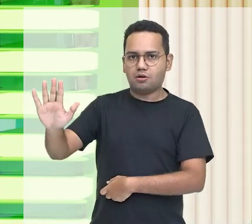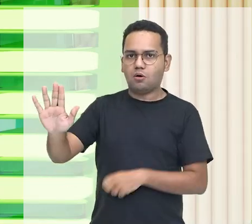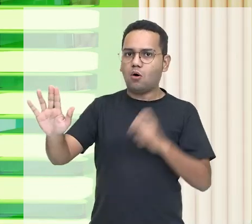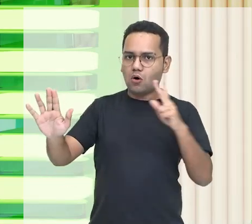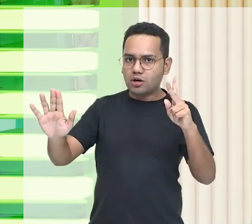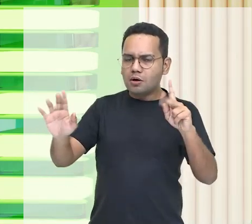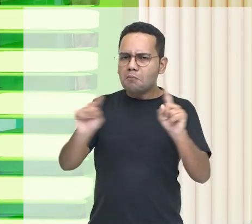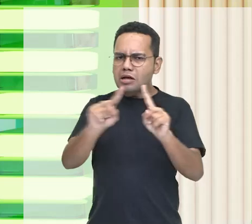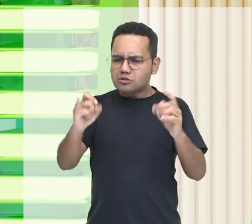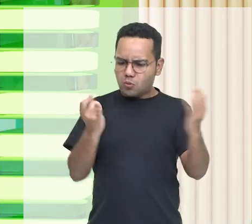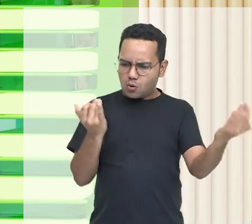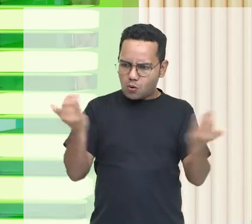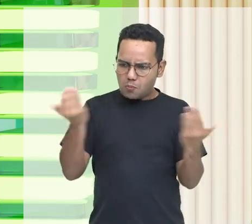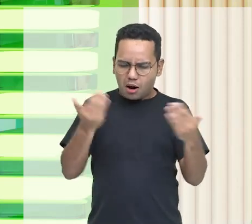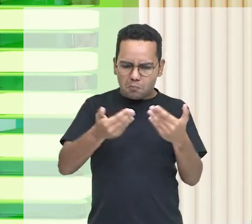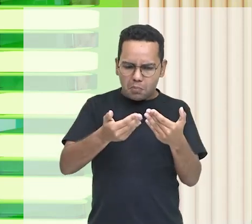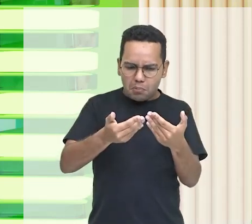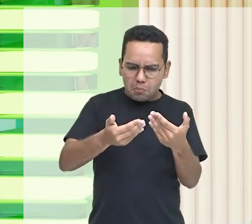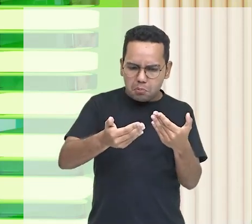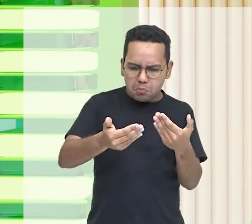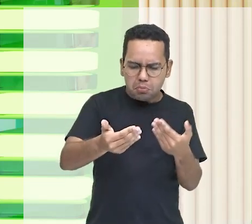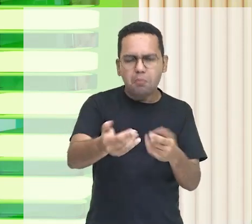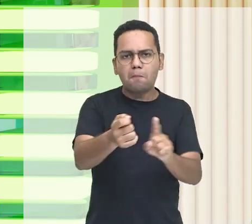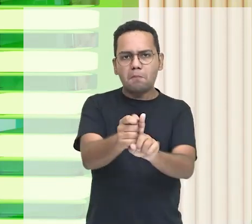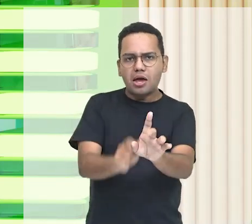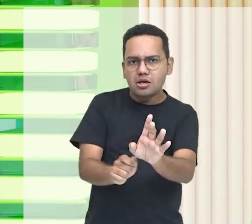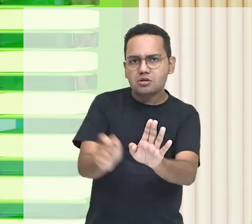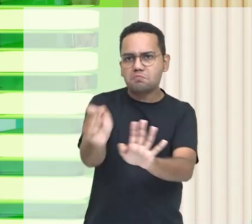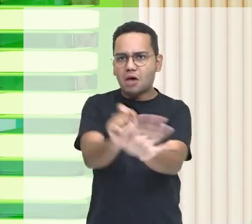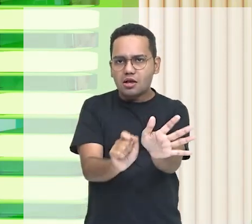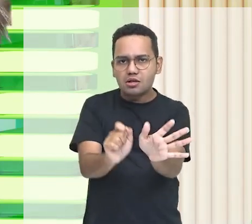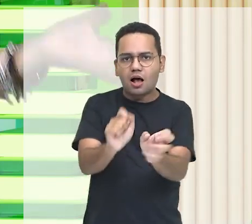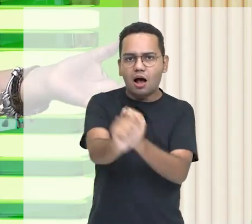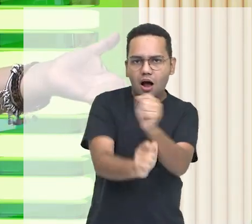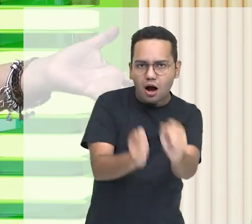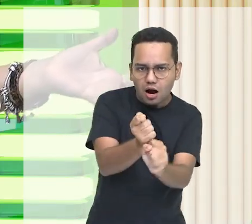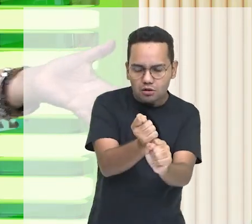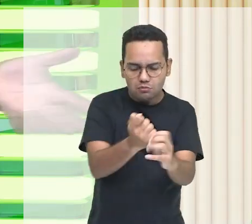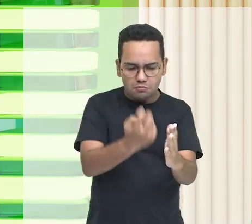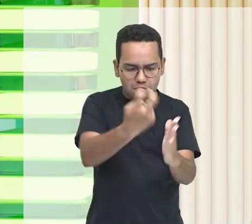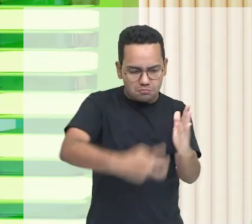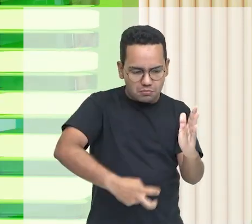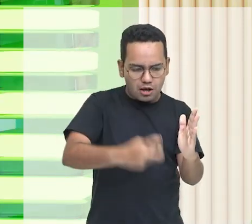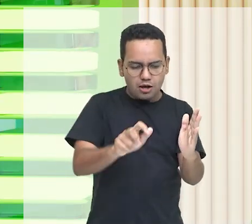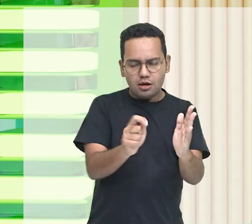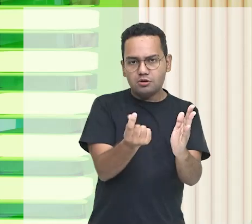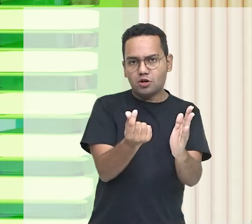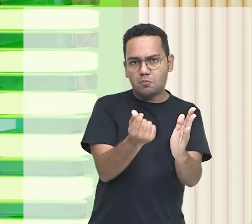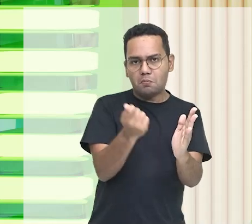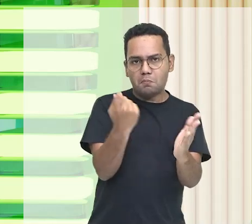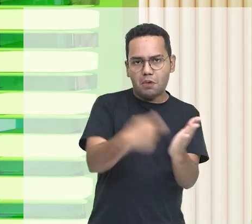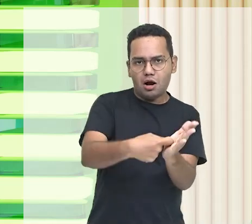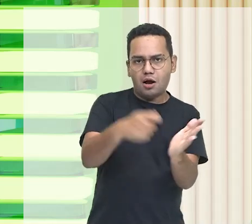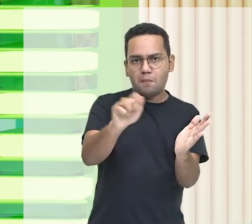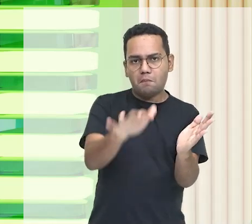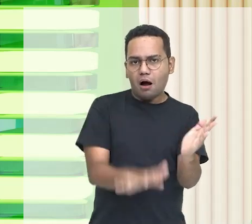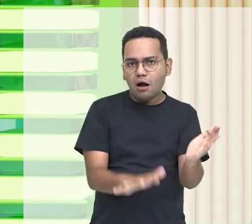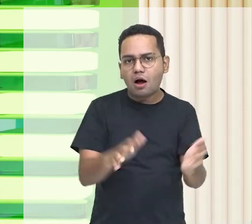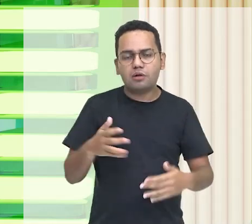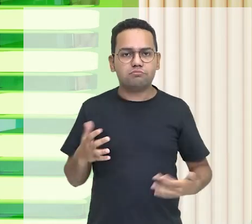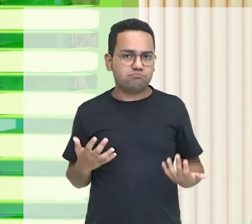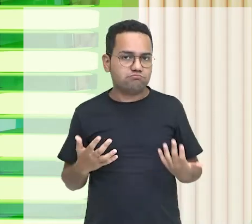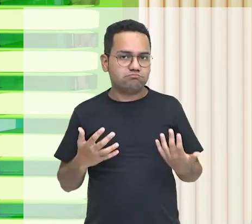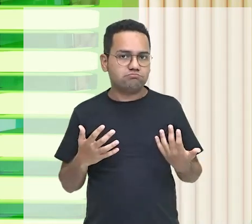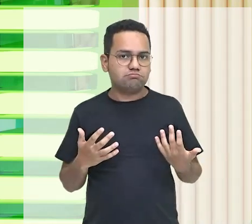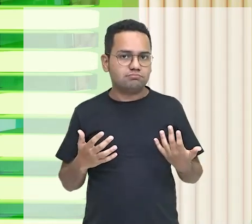se torna mais baixa. Claro que no primeiro momento ela é um valor alto. Depois, quando chega na nossa